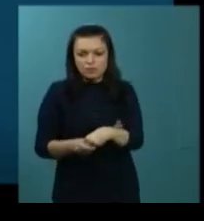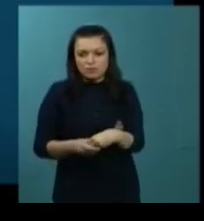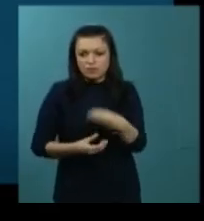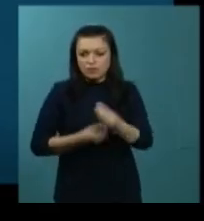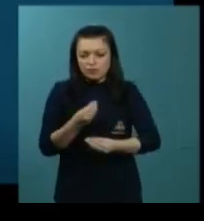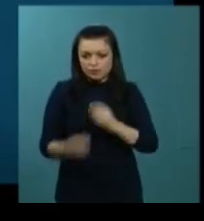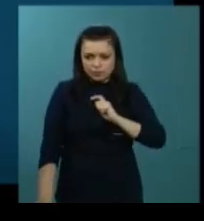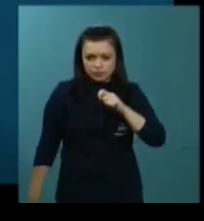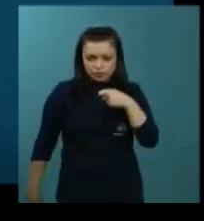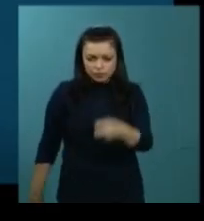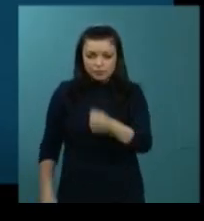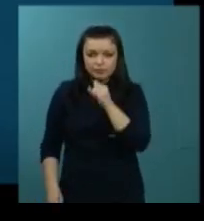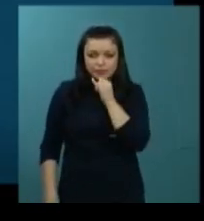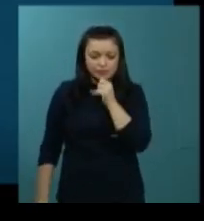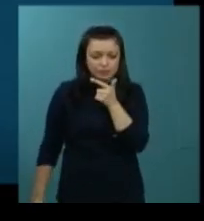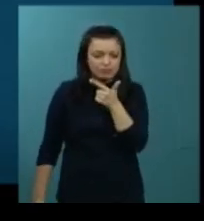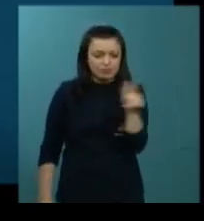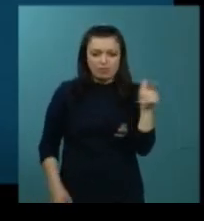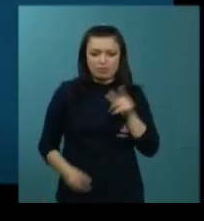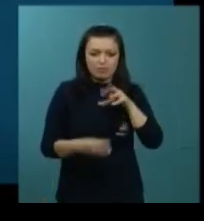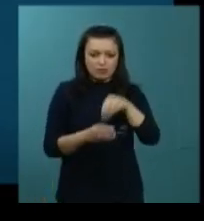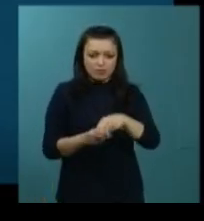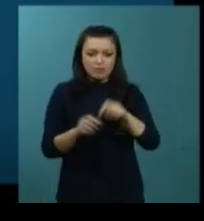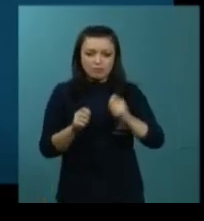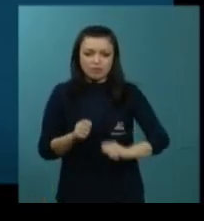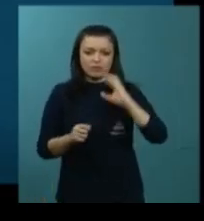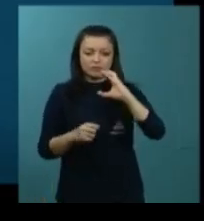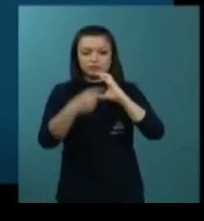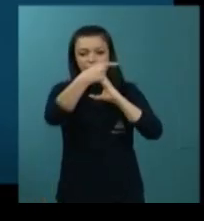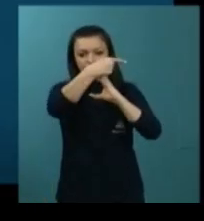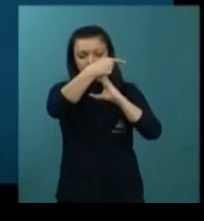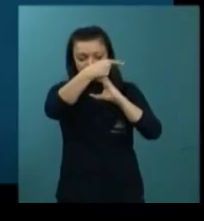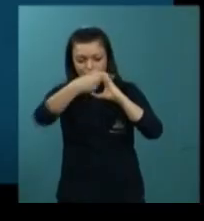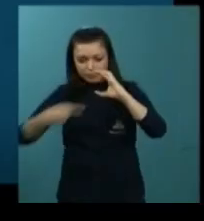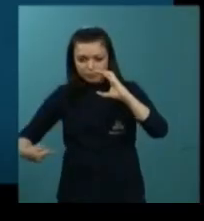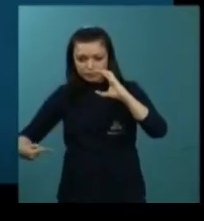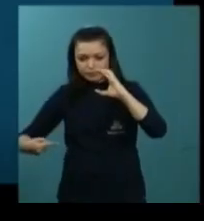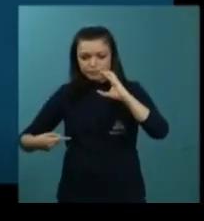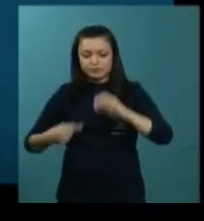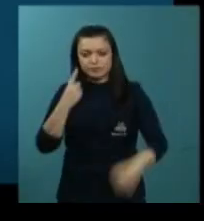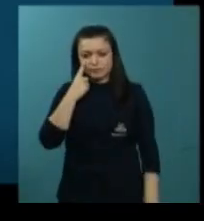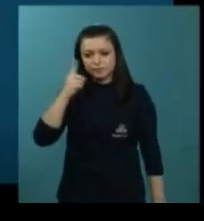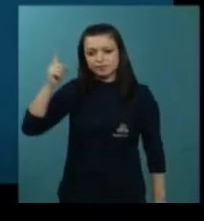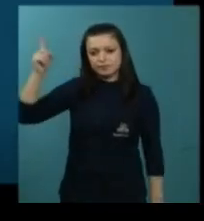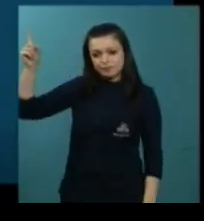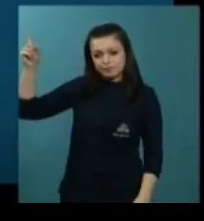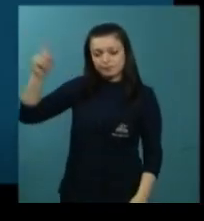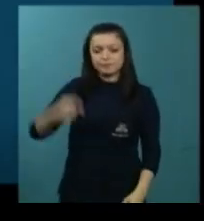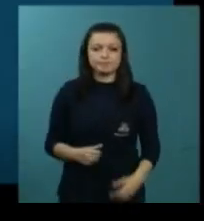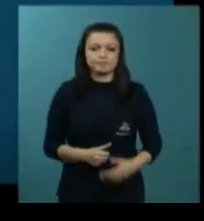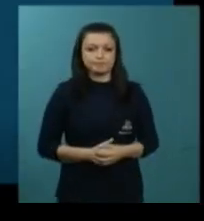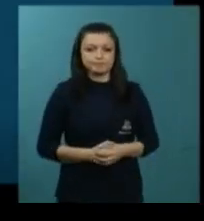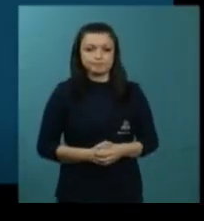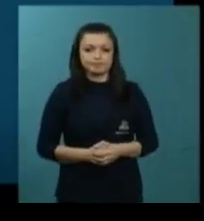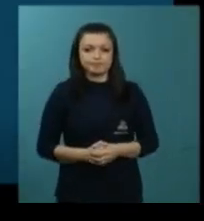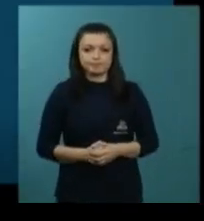esse sinal de estar contido, basta colocarmos sobre ele uma barra.